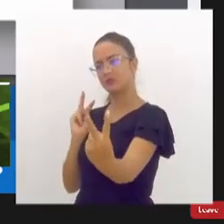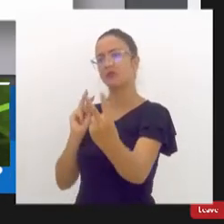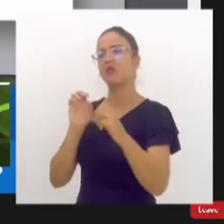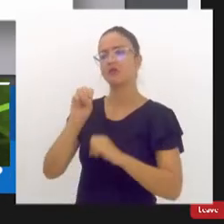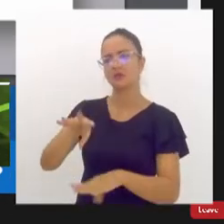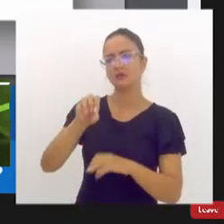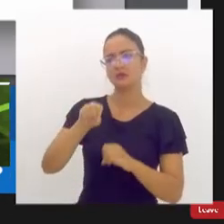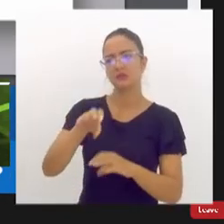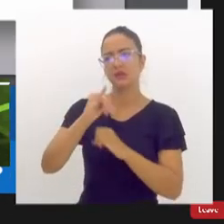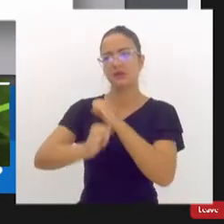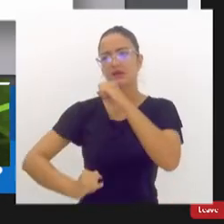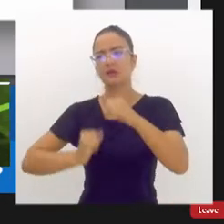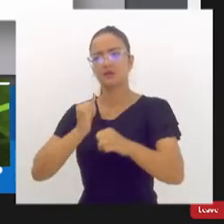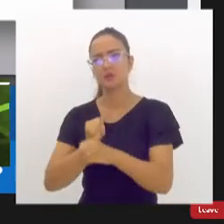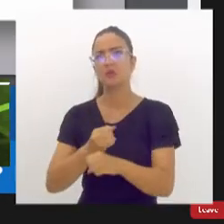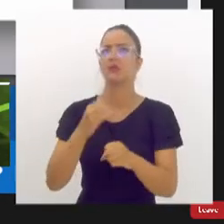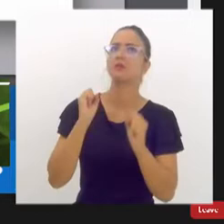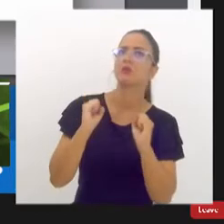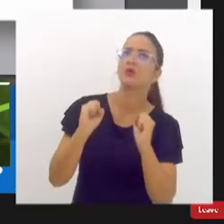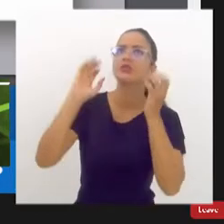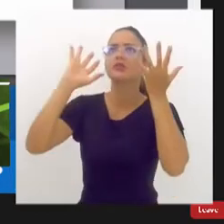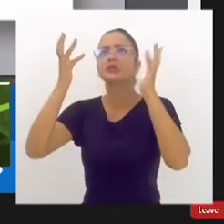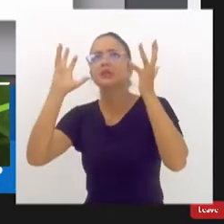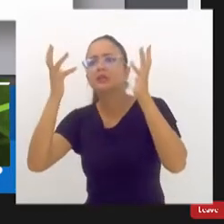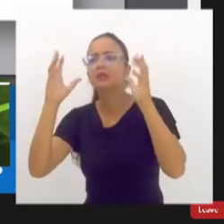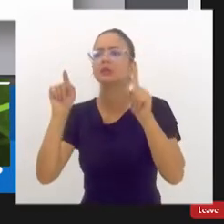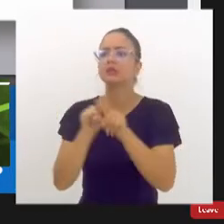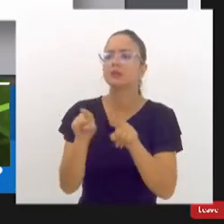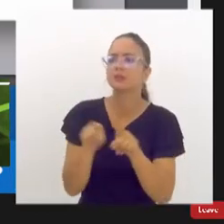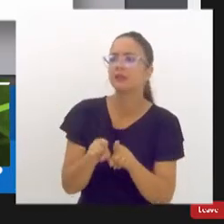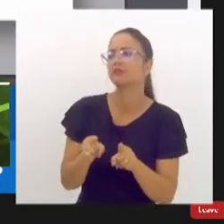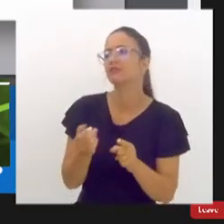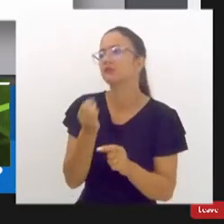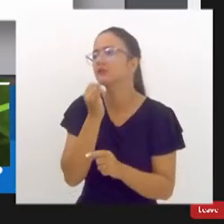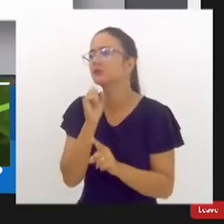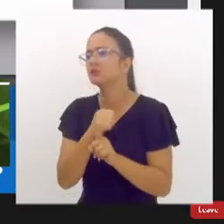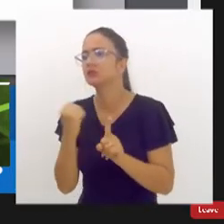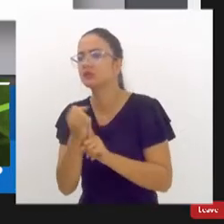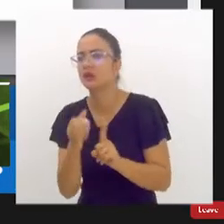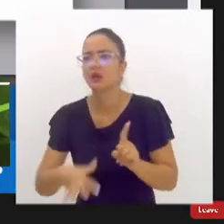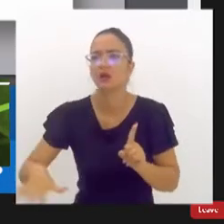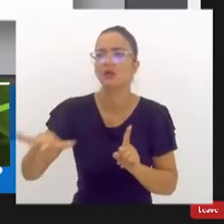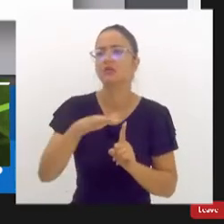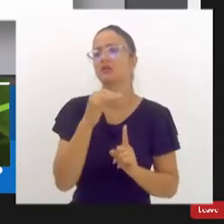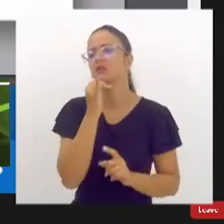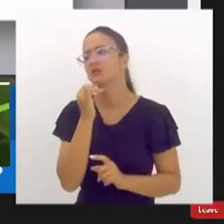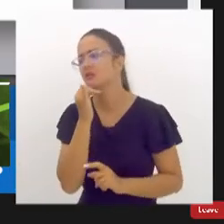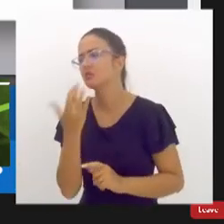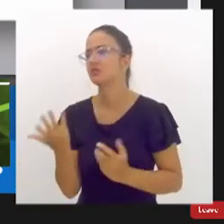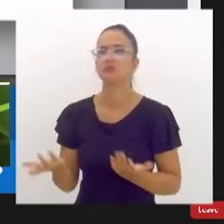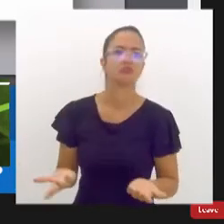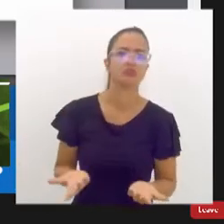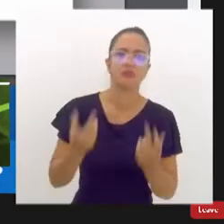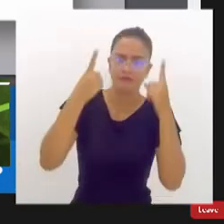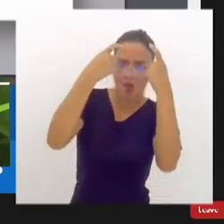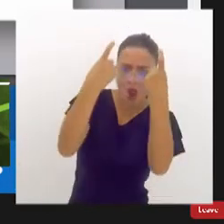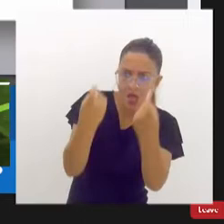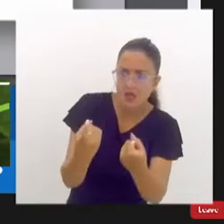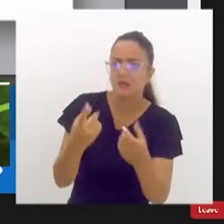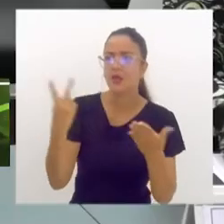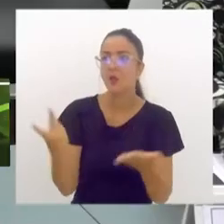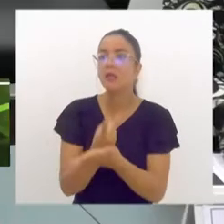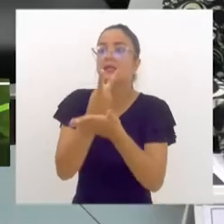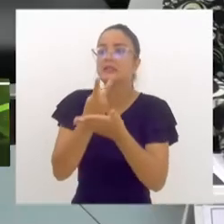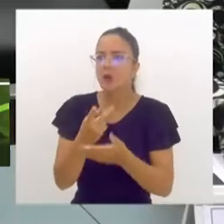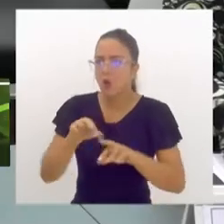tanto questões climáticas como eventos ligados à própria dinâmica da sociedade, questões ligadas à questão da violência. Então